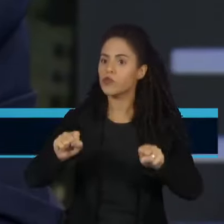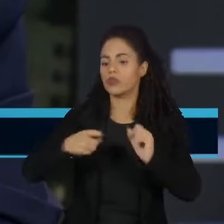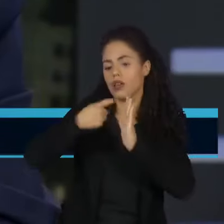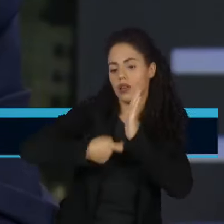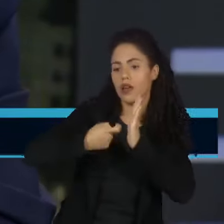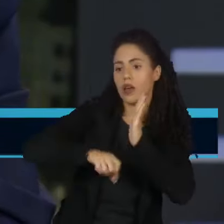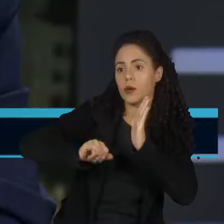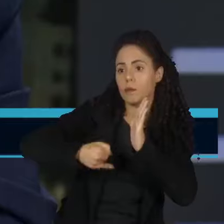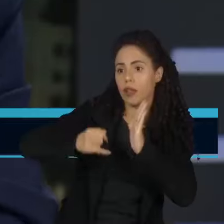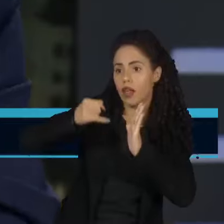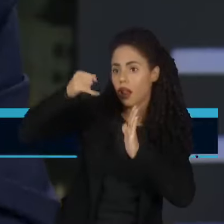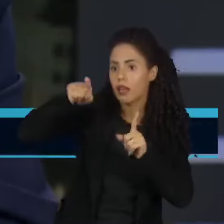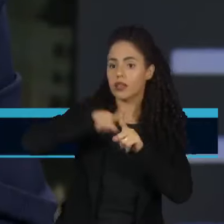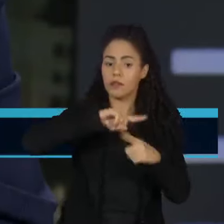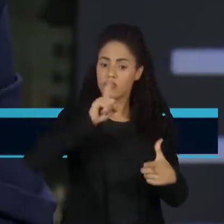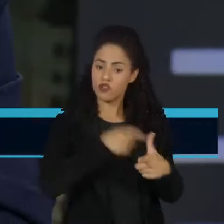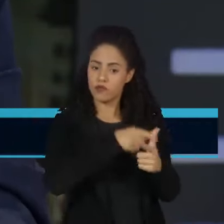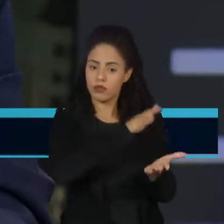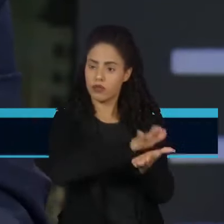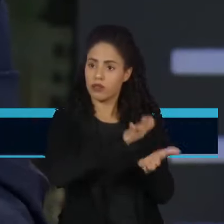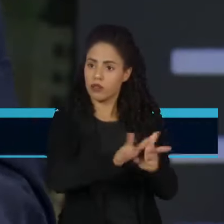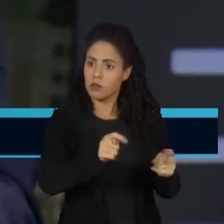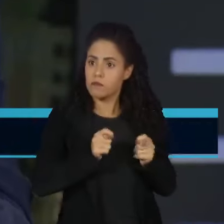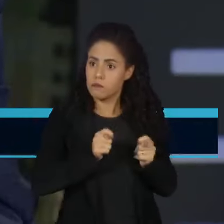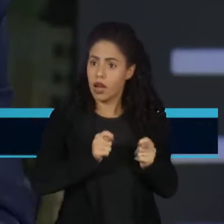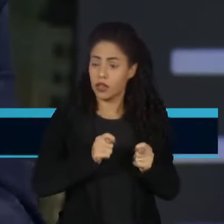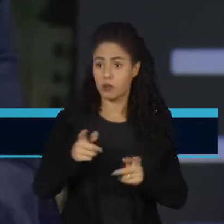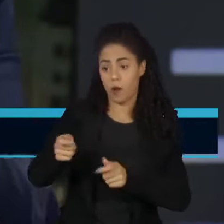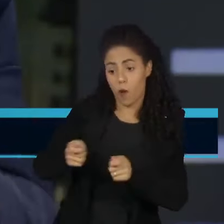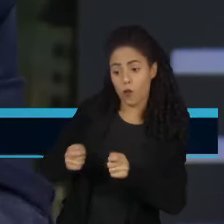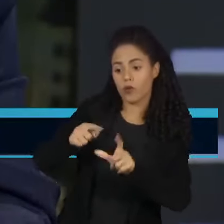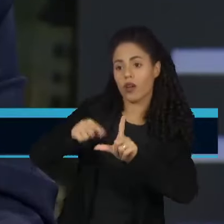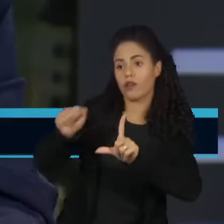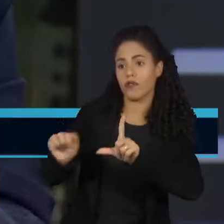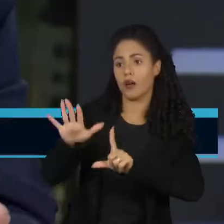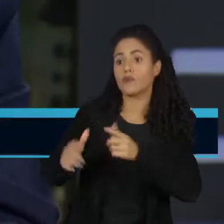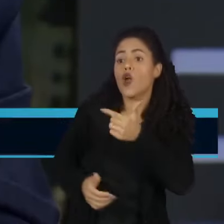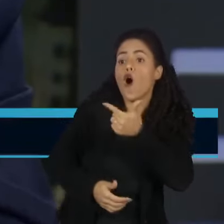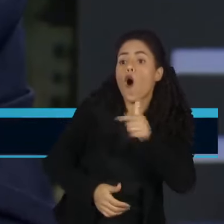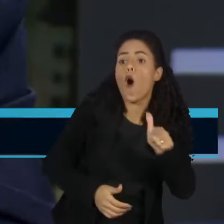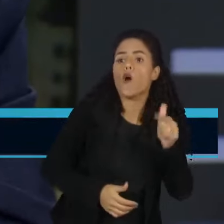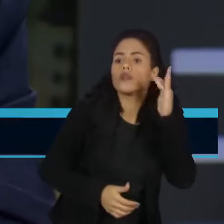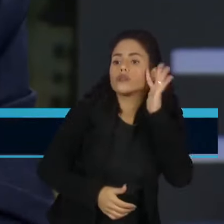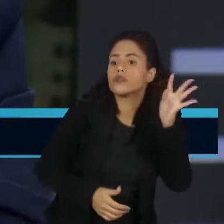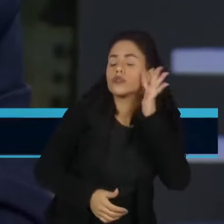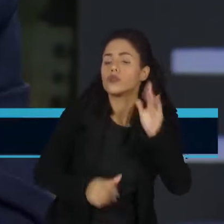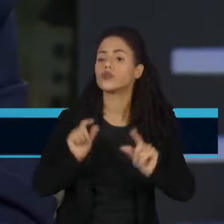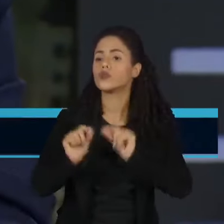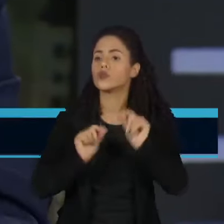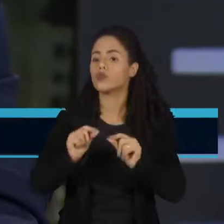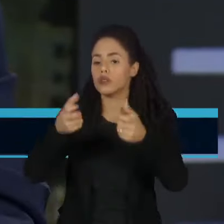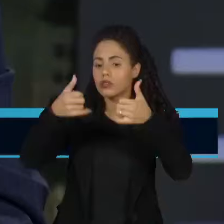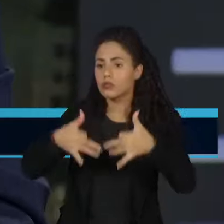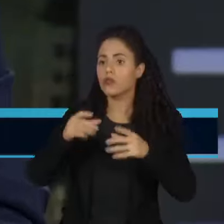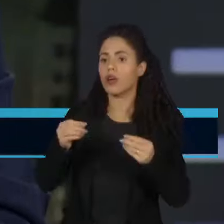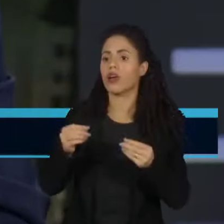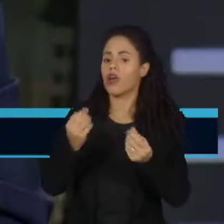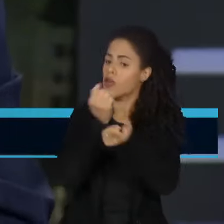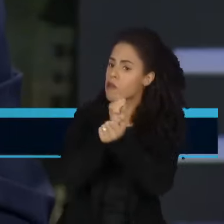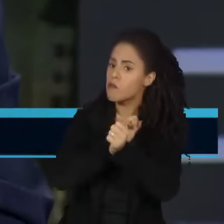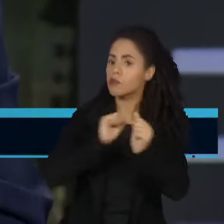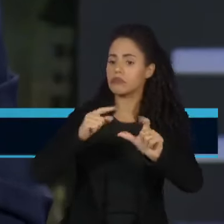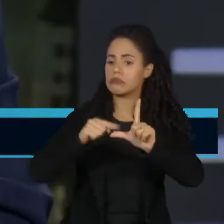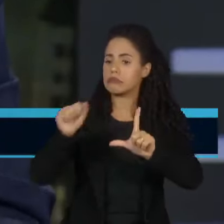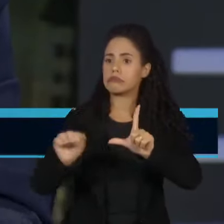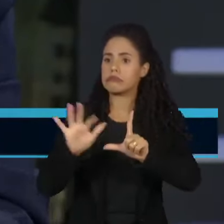vista o déficit público e para controlar a inflação. Bem, outras teorias e outras leituras dizem que não. Não é possível com uma